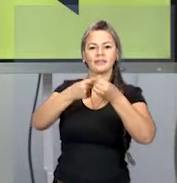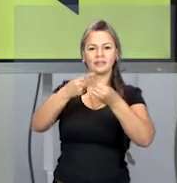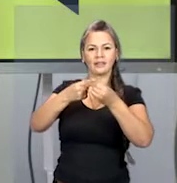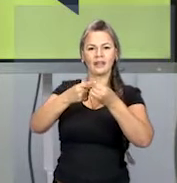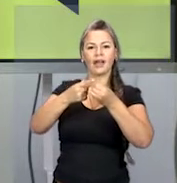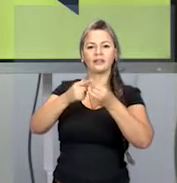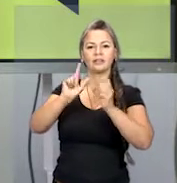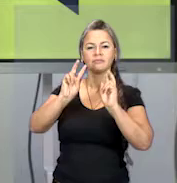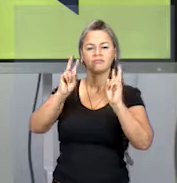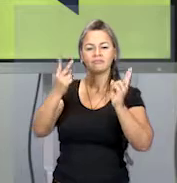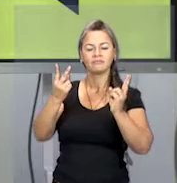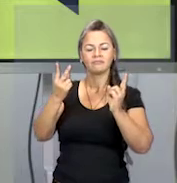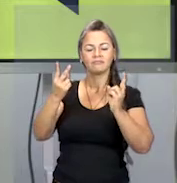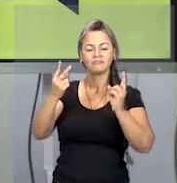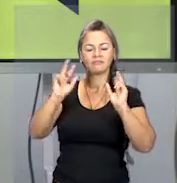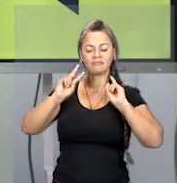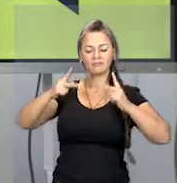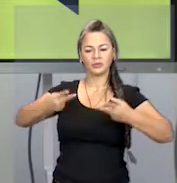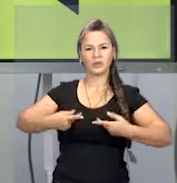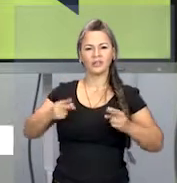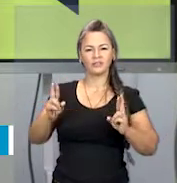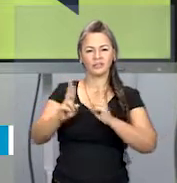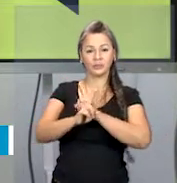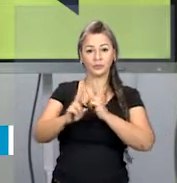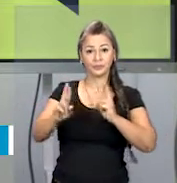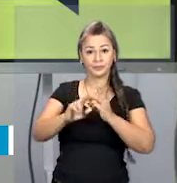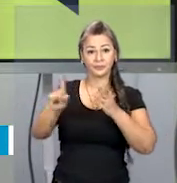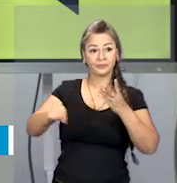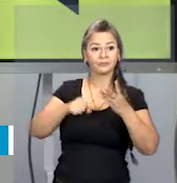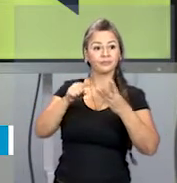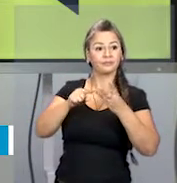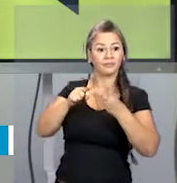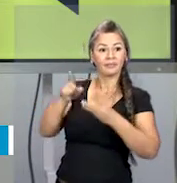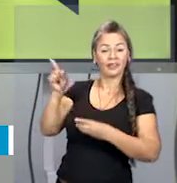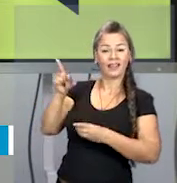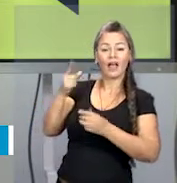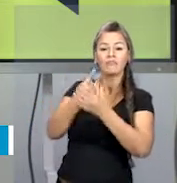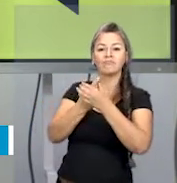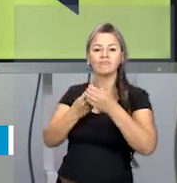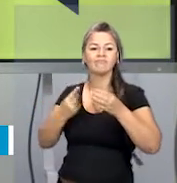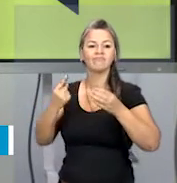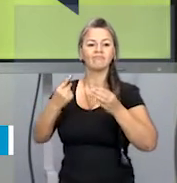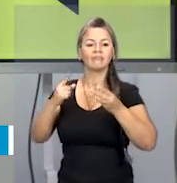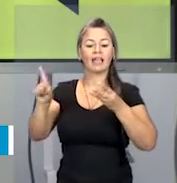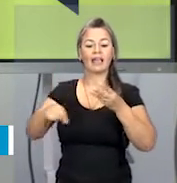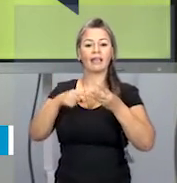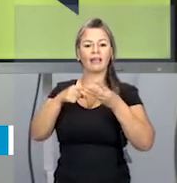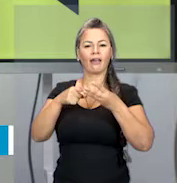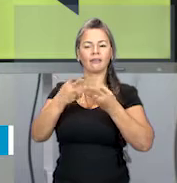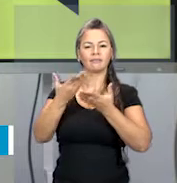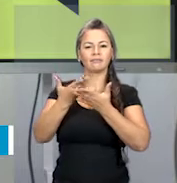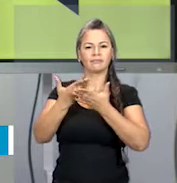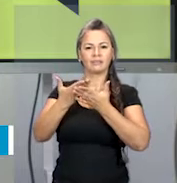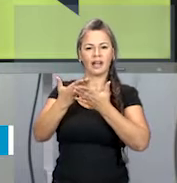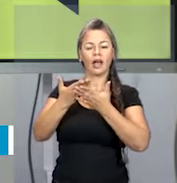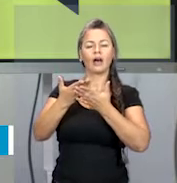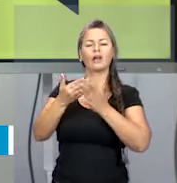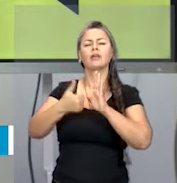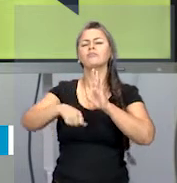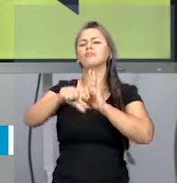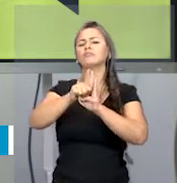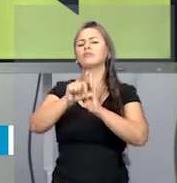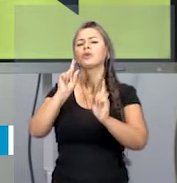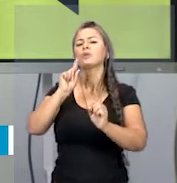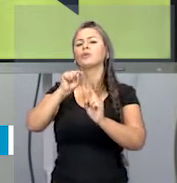aula, segregação e gentrificação. E na terceira aula, o que gera criminalidade. Na aula de